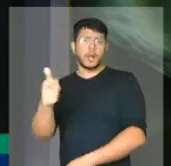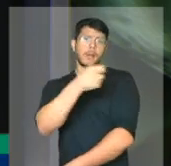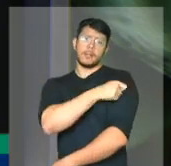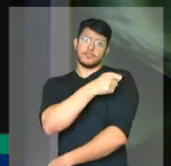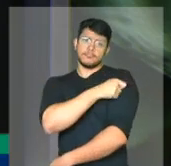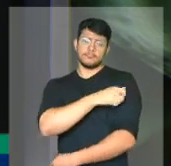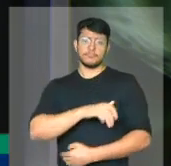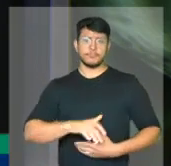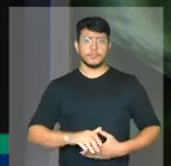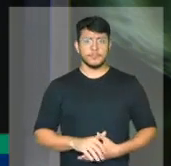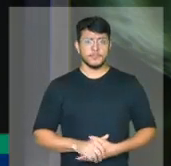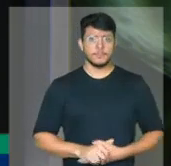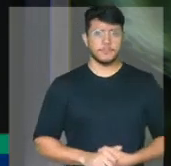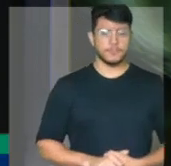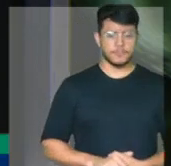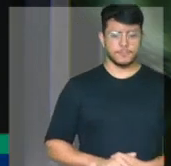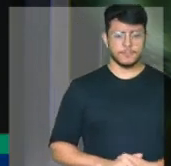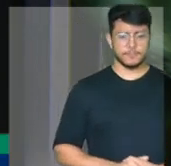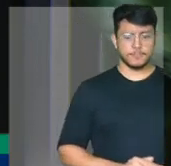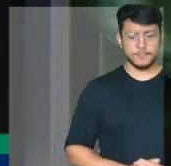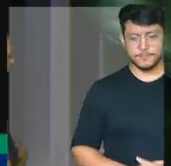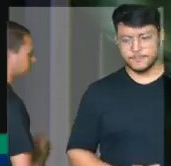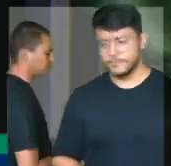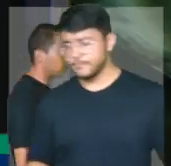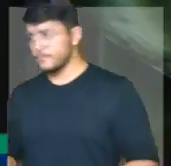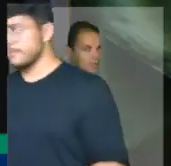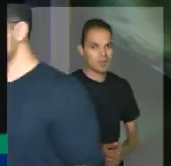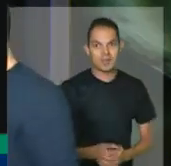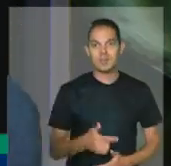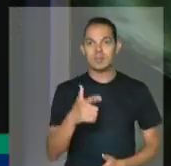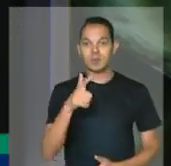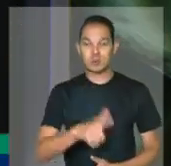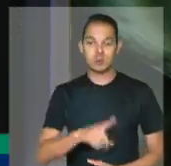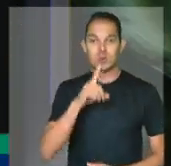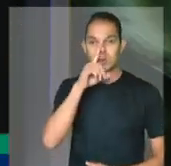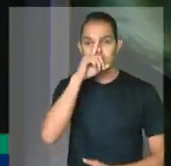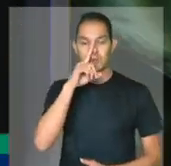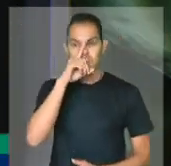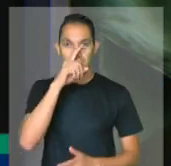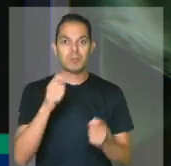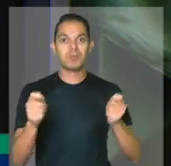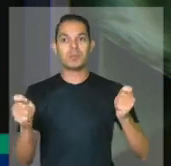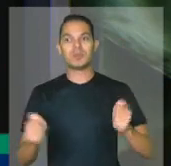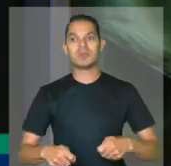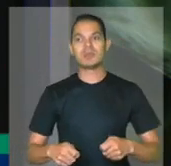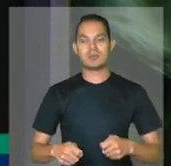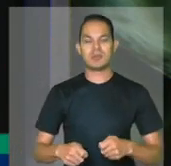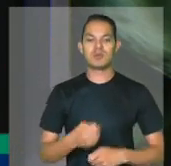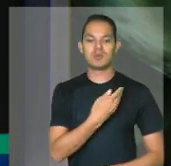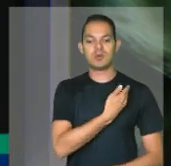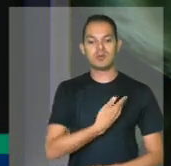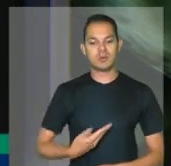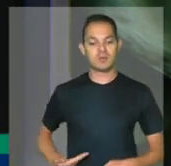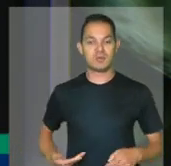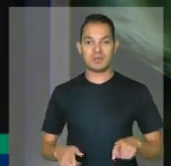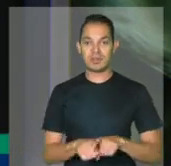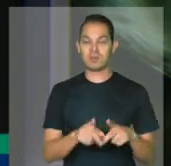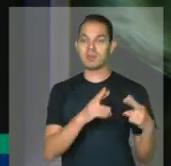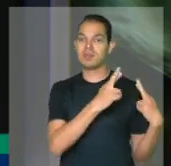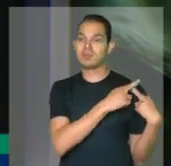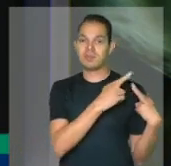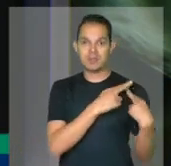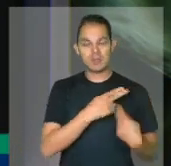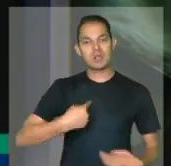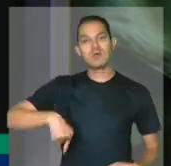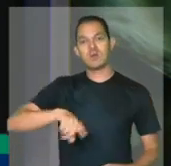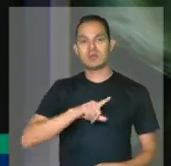estudantes e colocou em xeque, mais uma vez, a potencialidade do governo e a responsabilidade